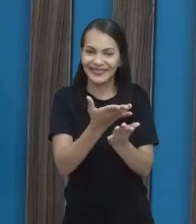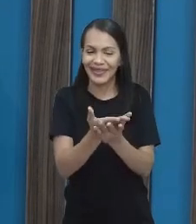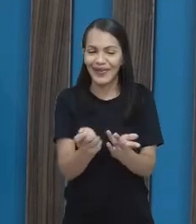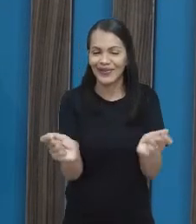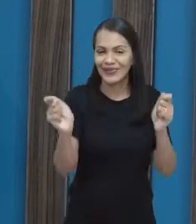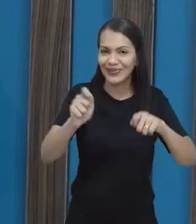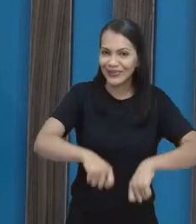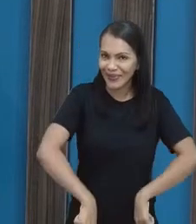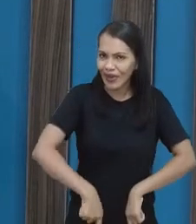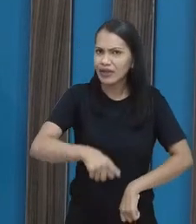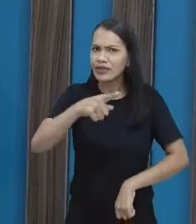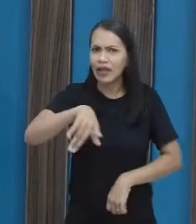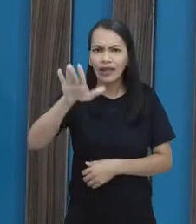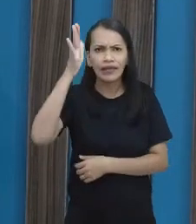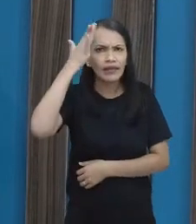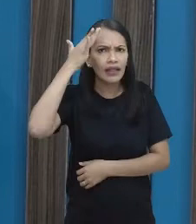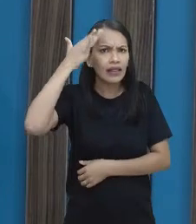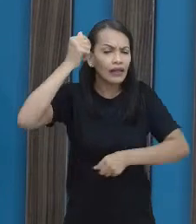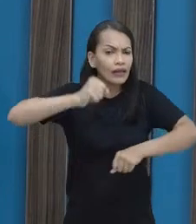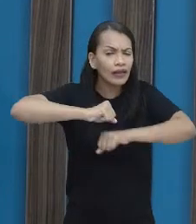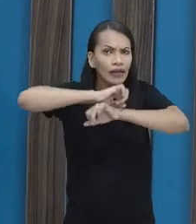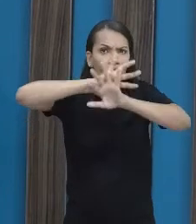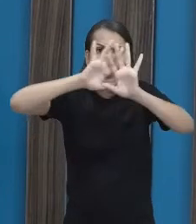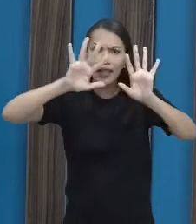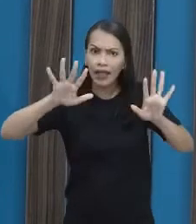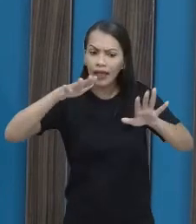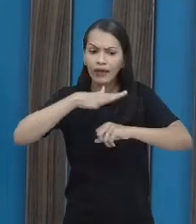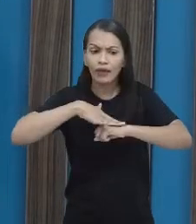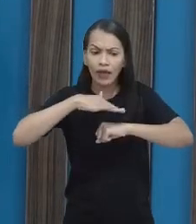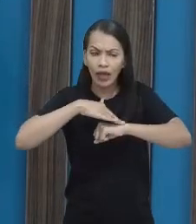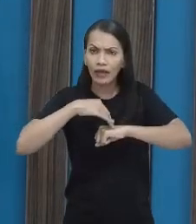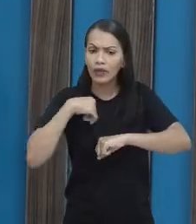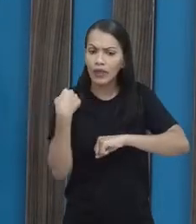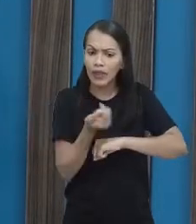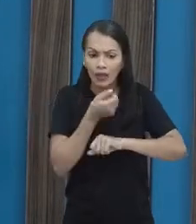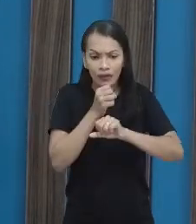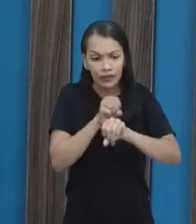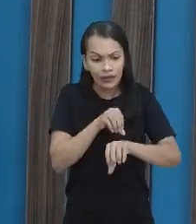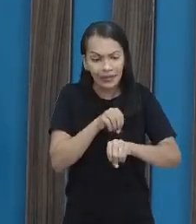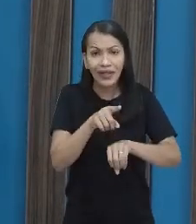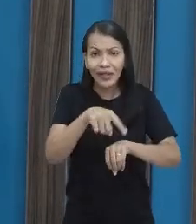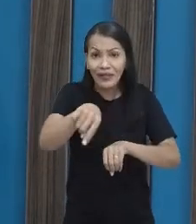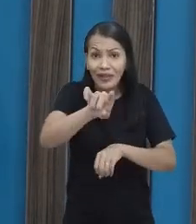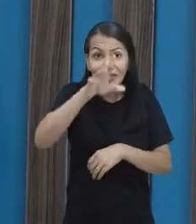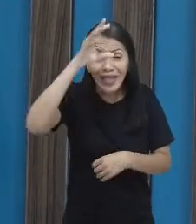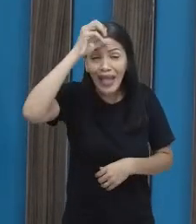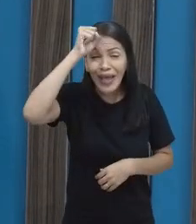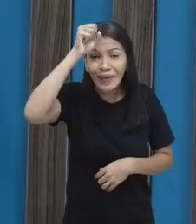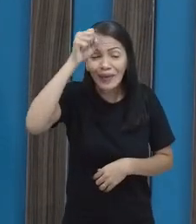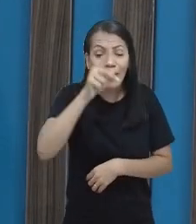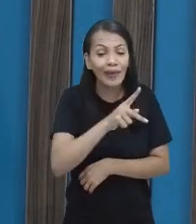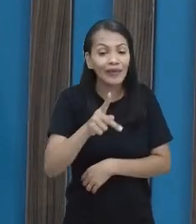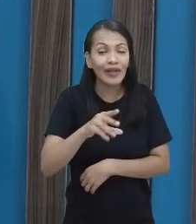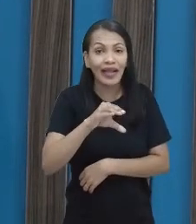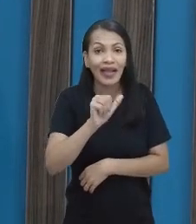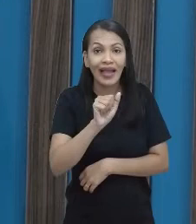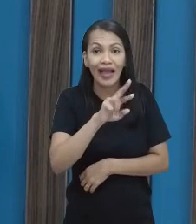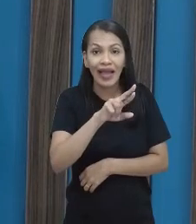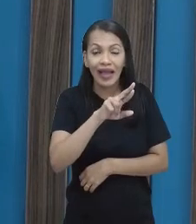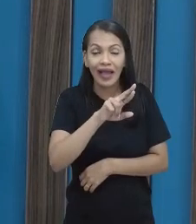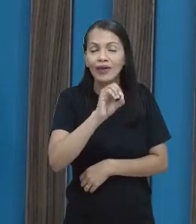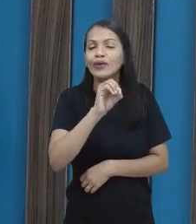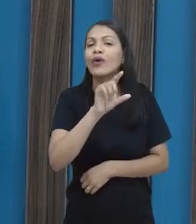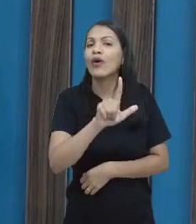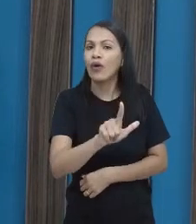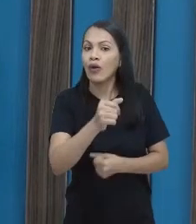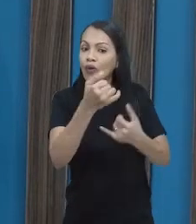possa chegar até vocês com esse mesmo carinho que a gente está colocando aqui, né? A professora Carol vai dar continuidade aí, vai falar